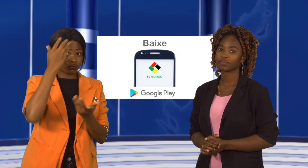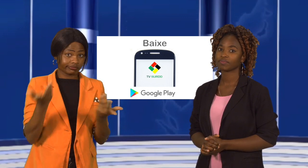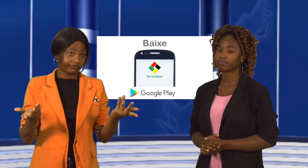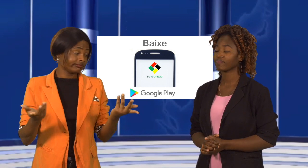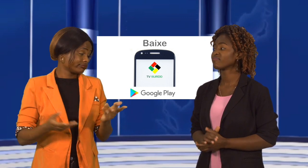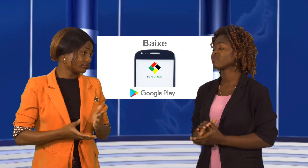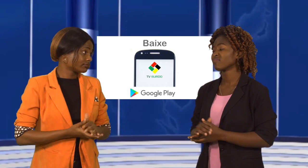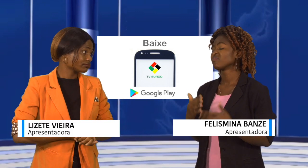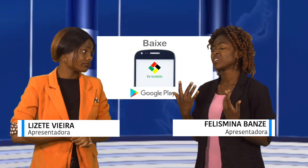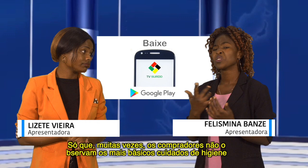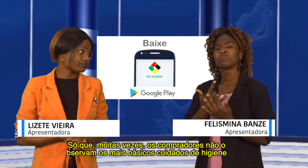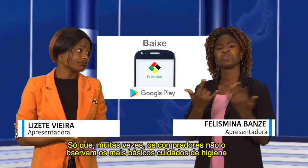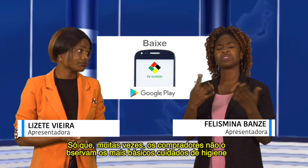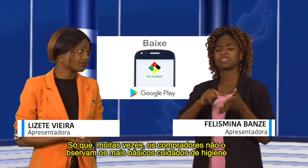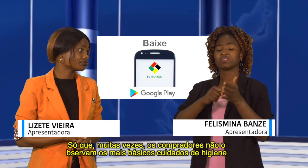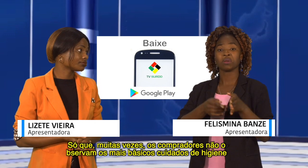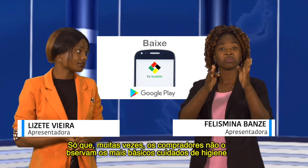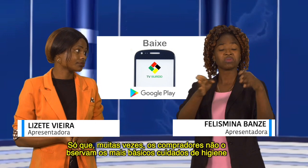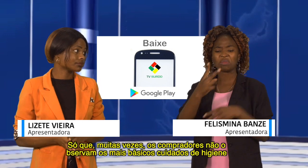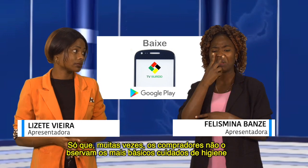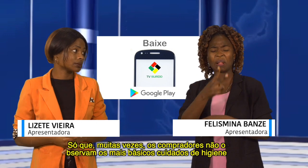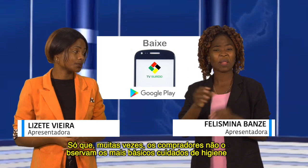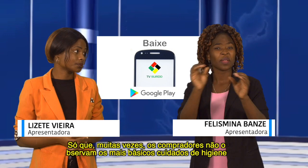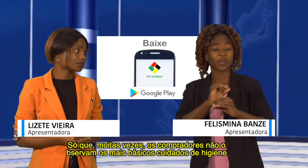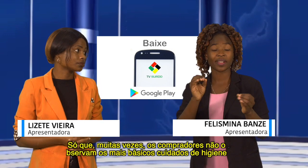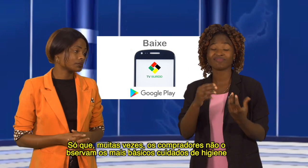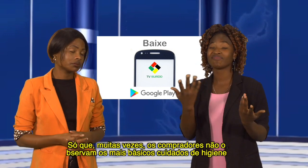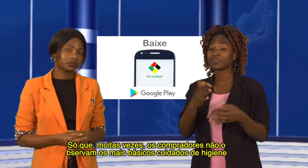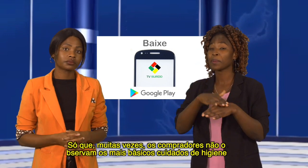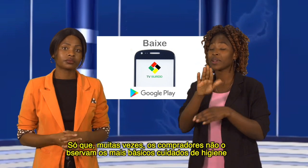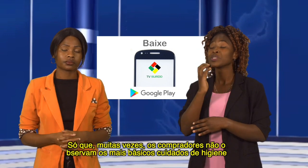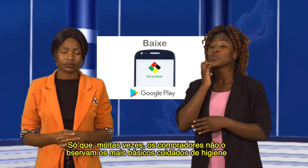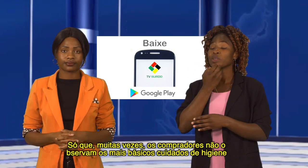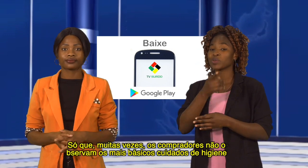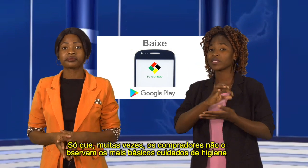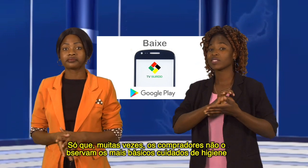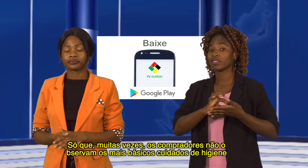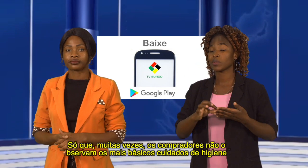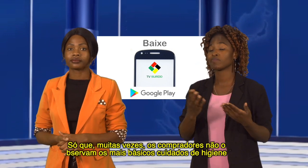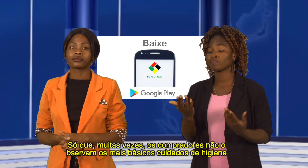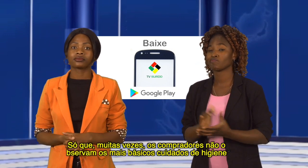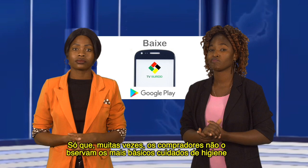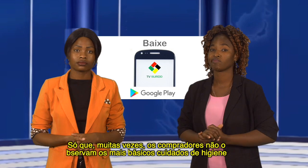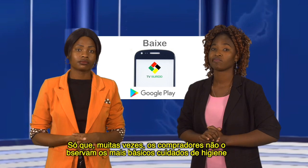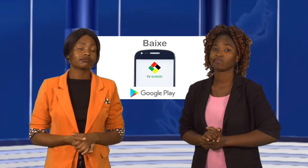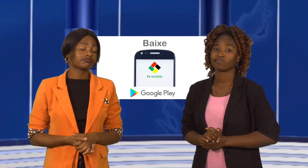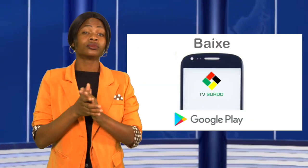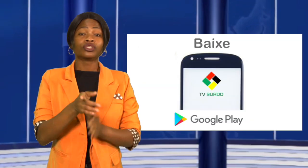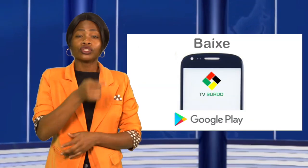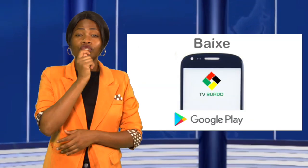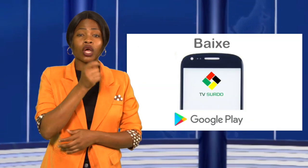Maputo. Só que muitas vezes os compradores não observam os mais básicos cuidados de